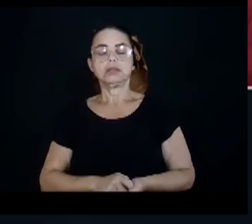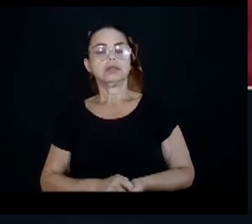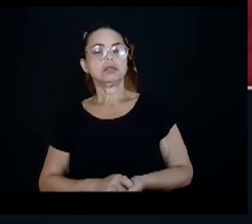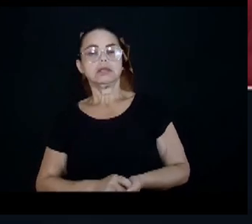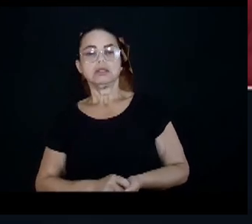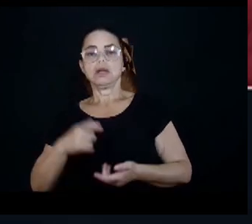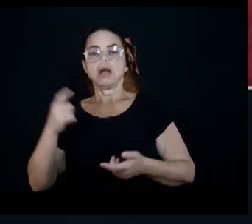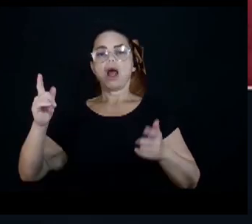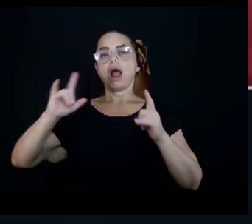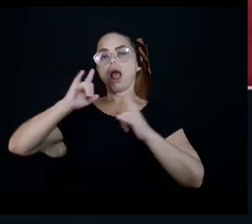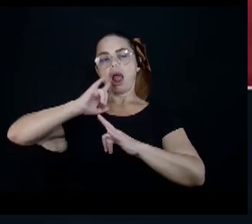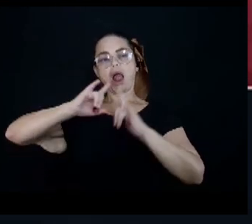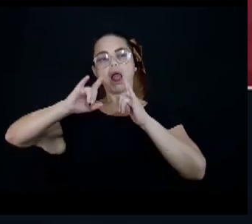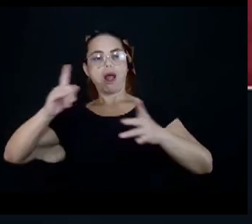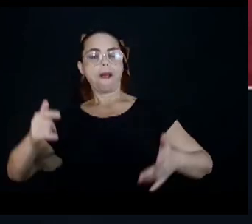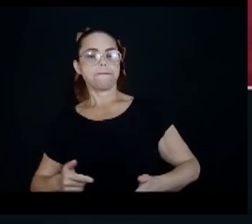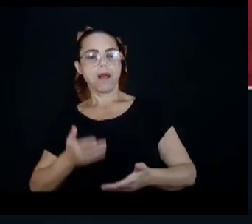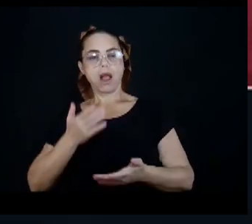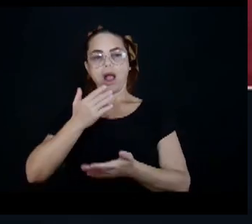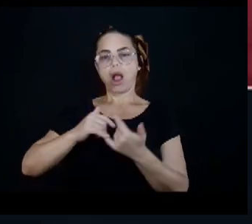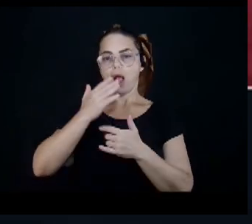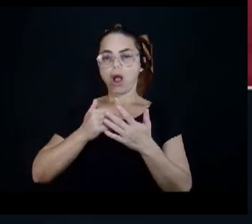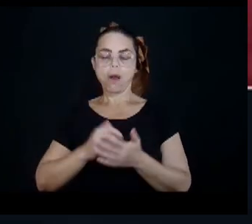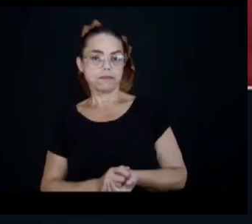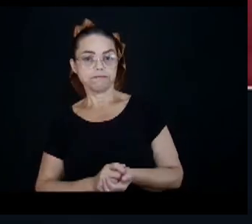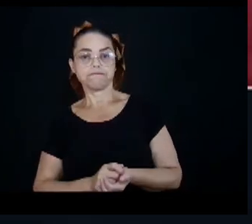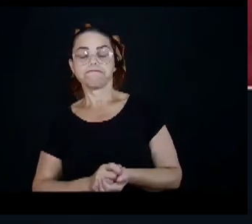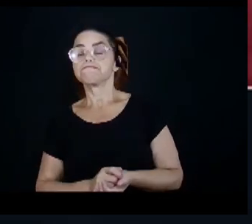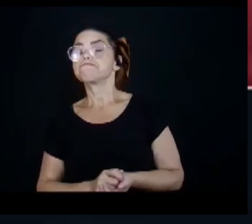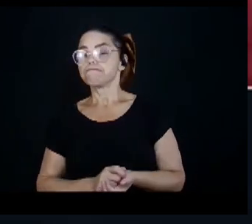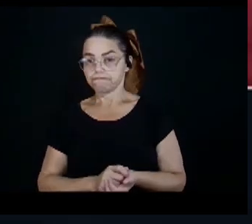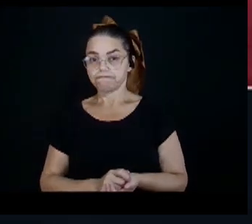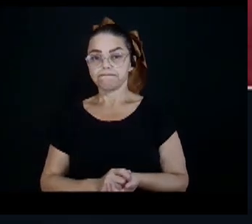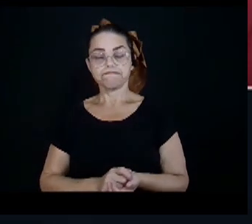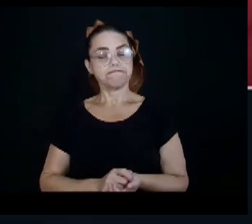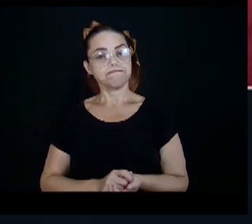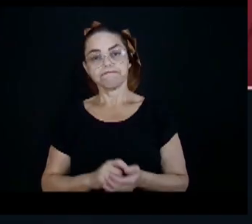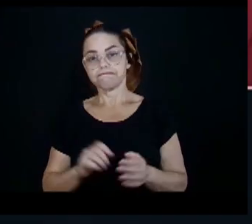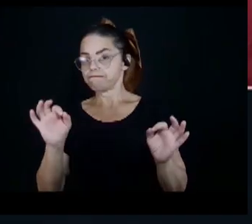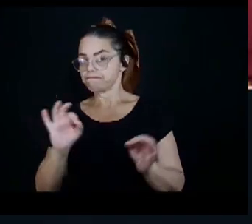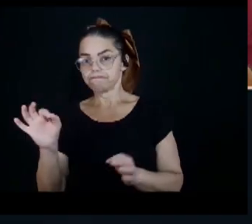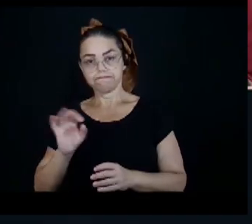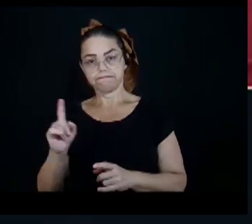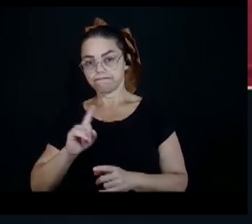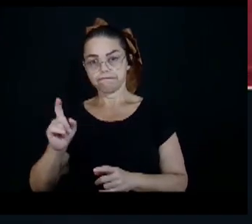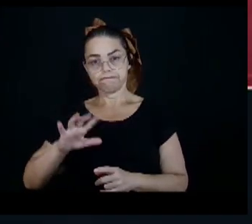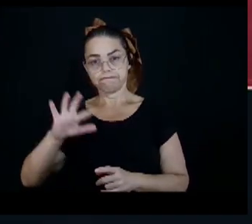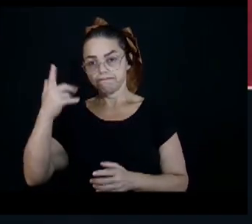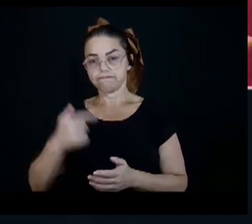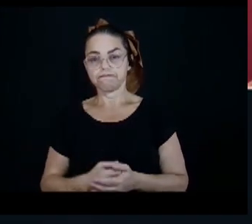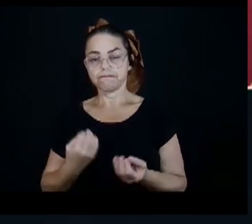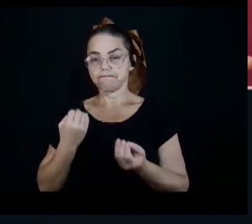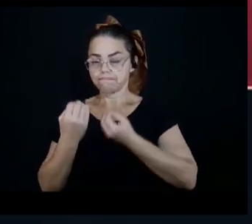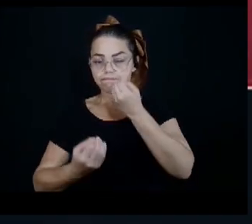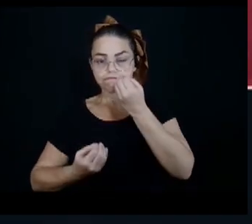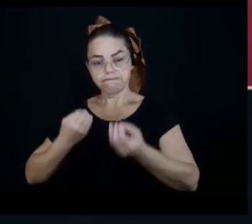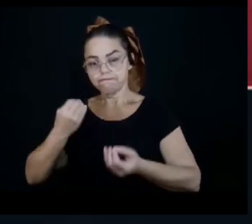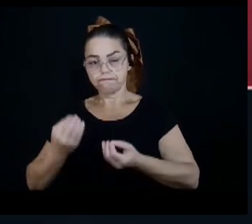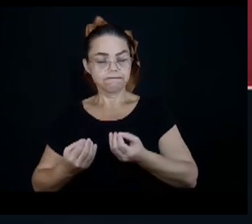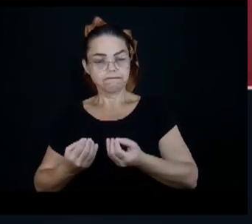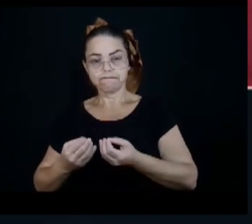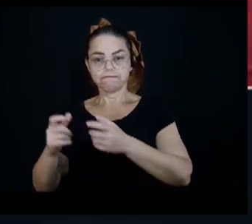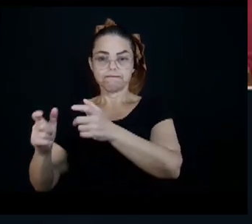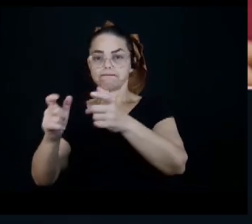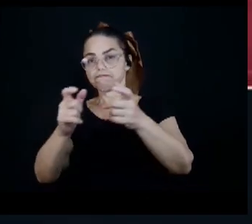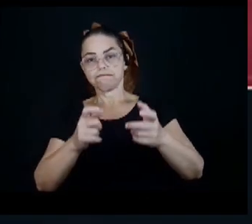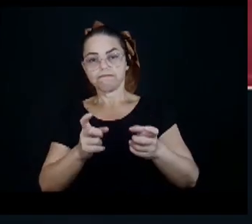negócio, vai comer um petisco, e isso não está mais acontecendo. Como que esses locais que vendem, a gente está falando